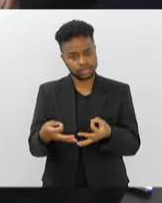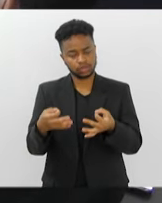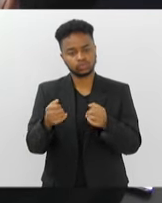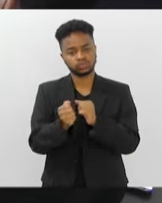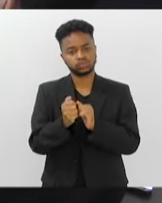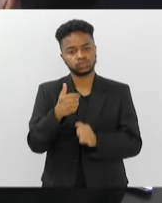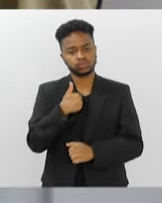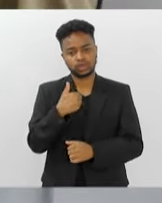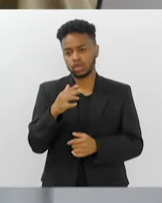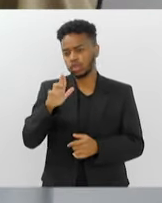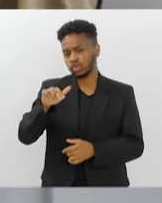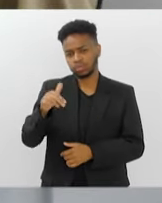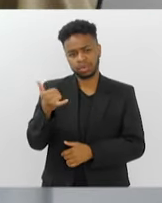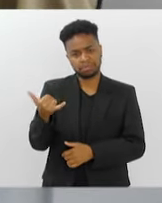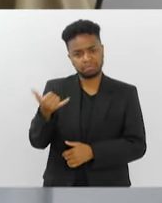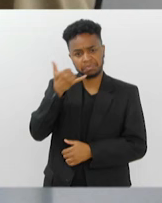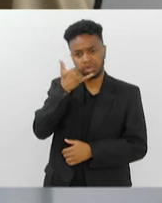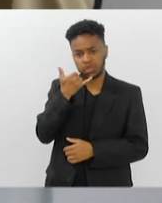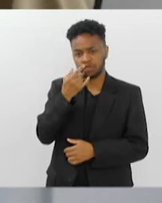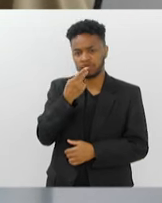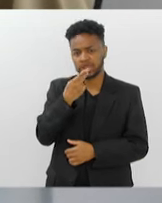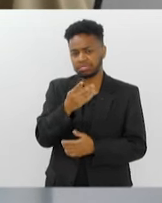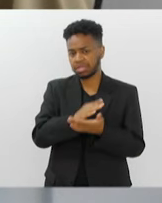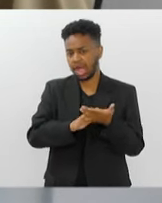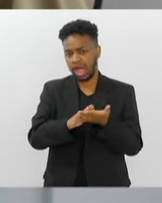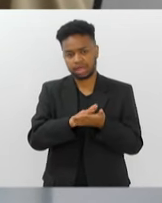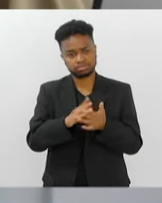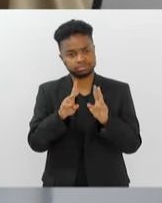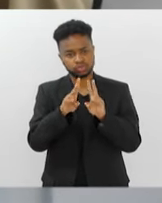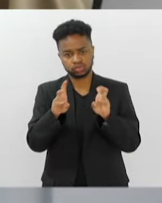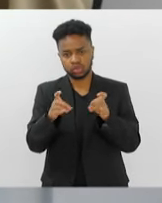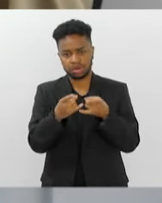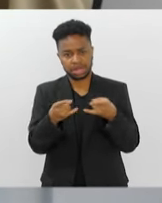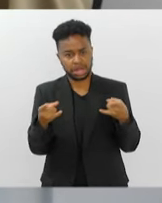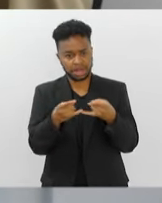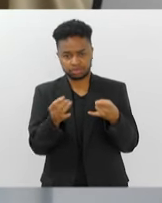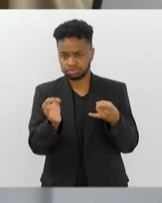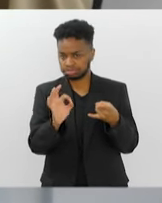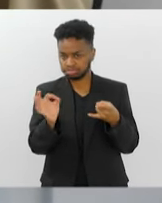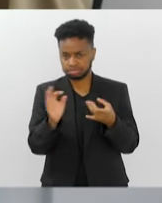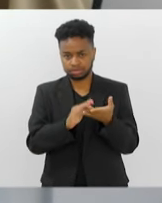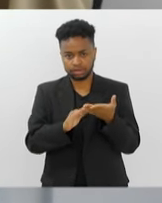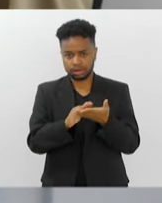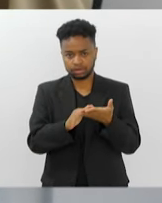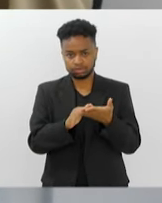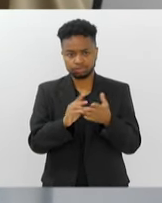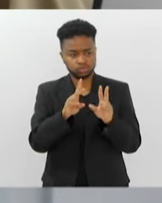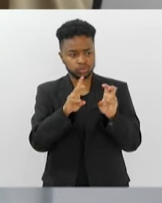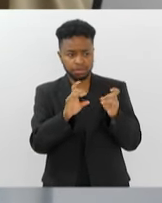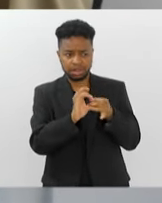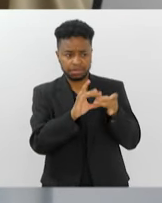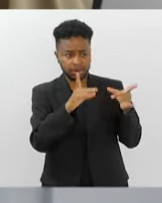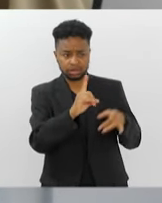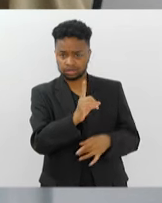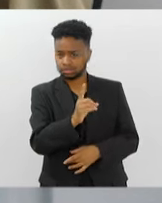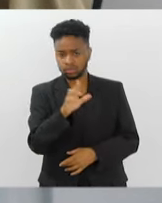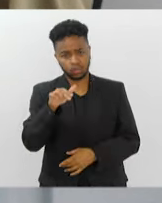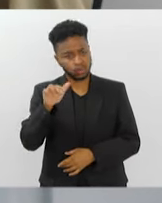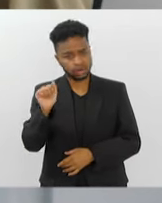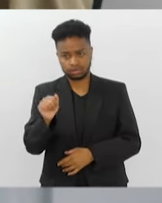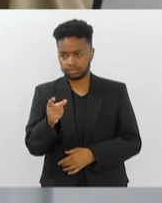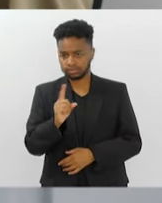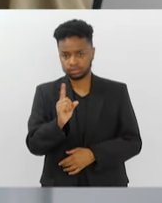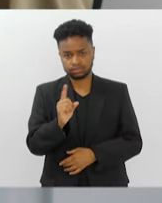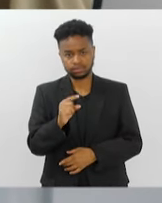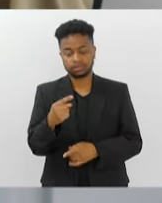Governador nunca me ligou para falar a respeito de ingressos inclusive não de ingresso não de liberação não de liberação nunca